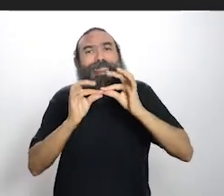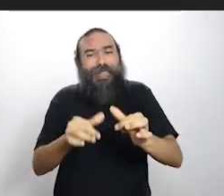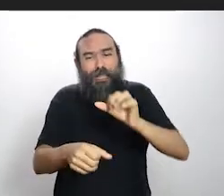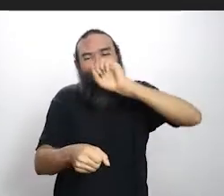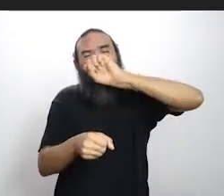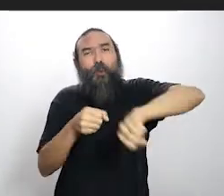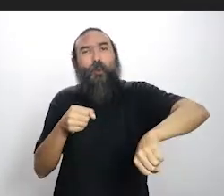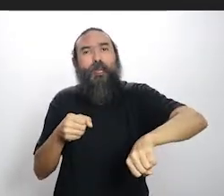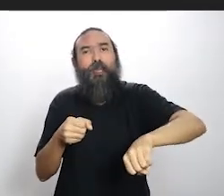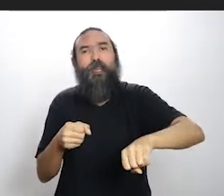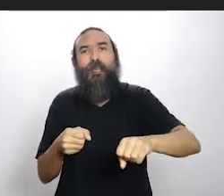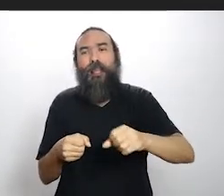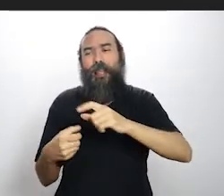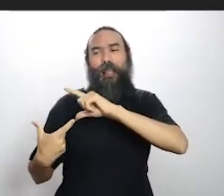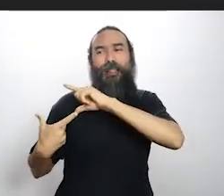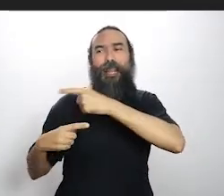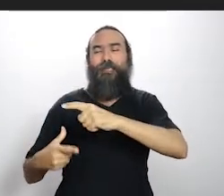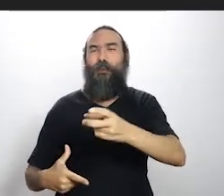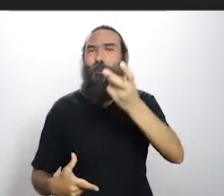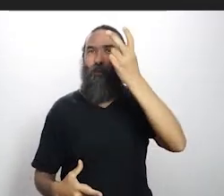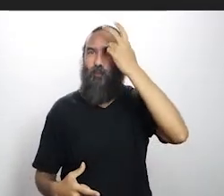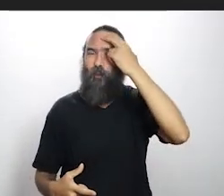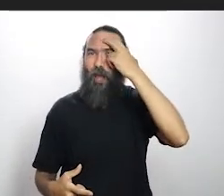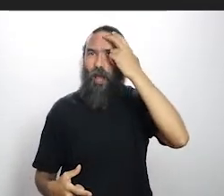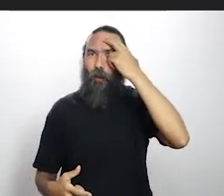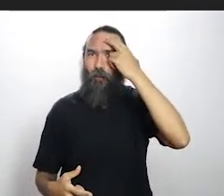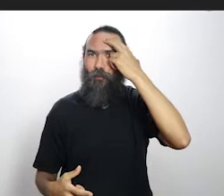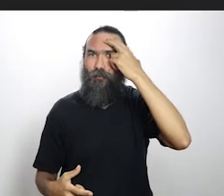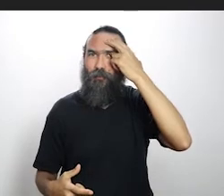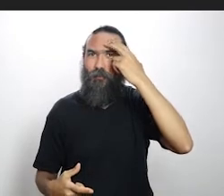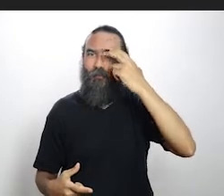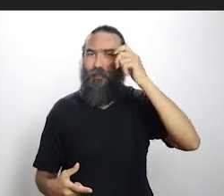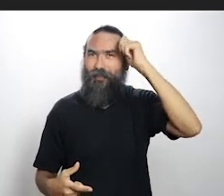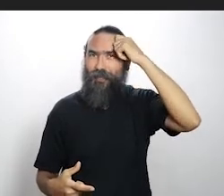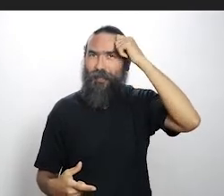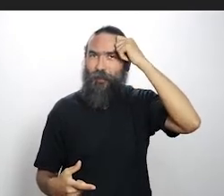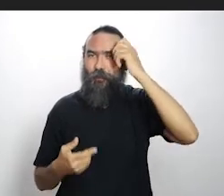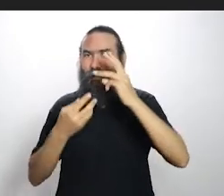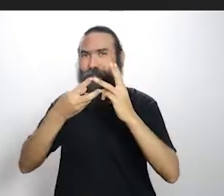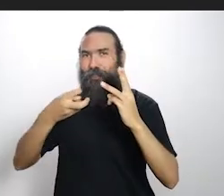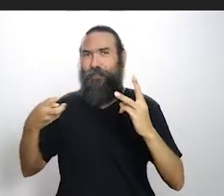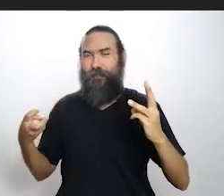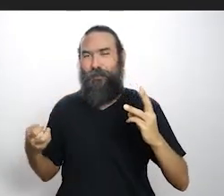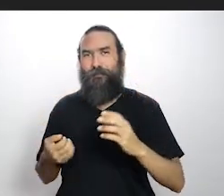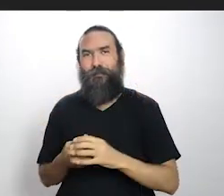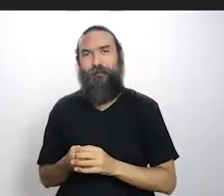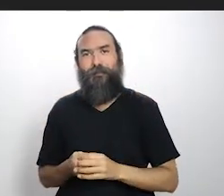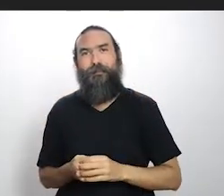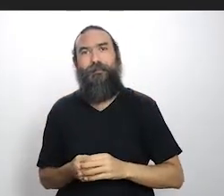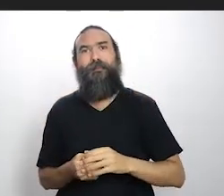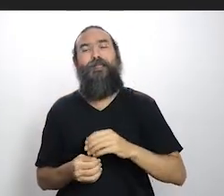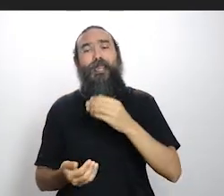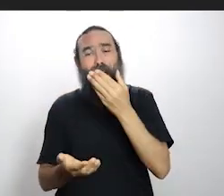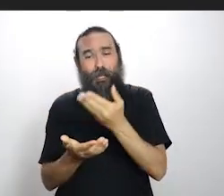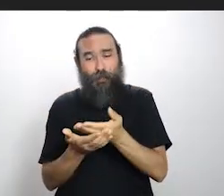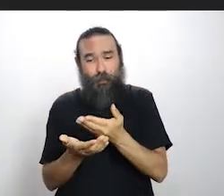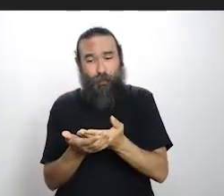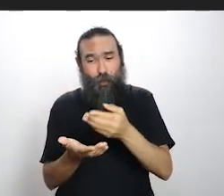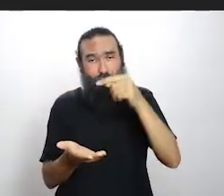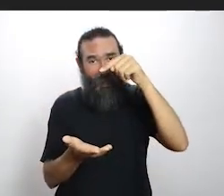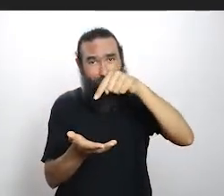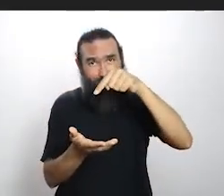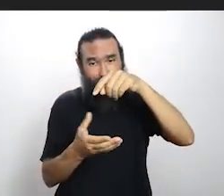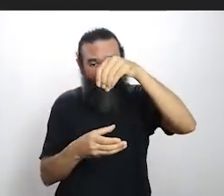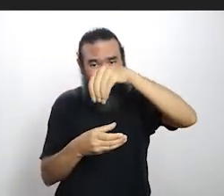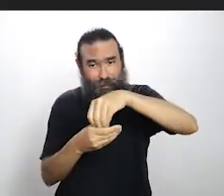acesso à educação, a uma escola que vai reproduzir racismo, que vai convencer o meu filho negro de que o cabelo dele não é um